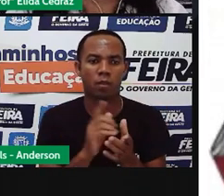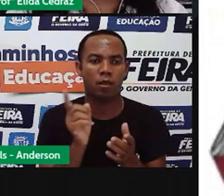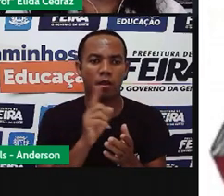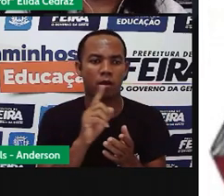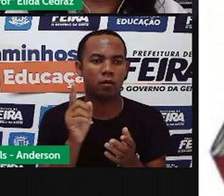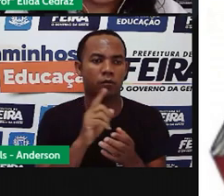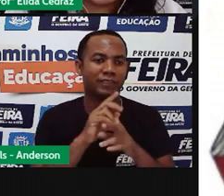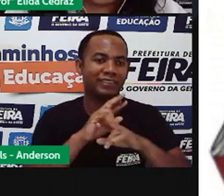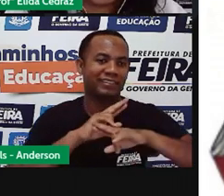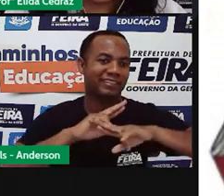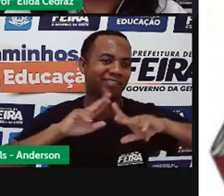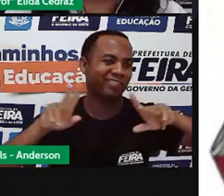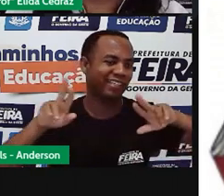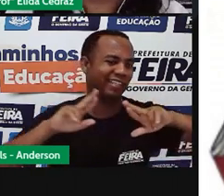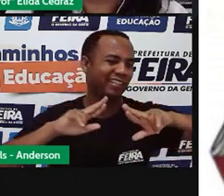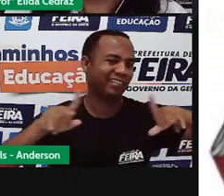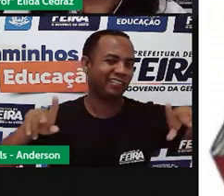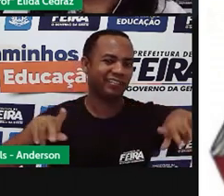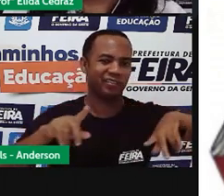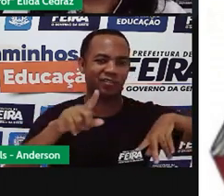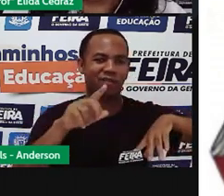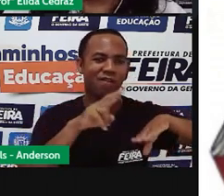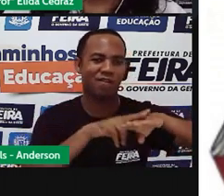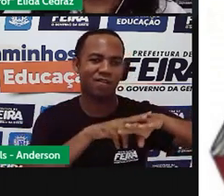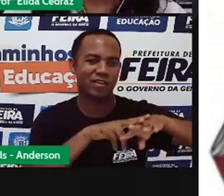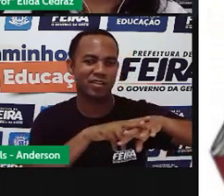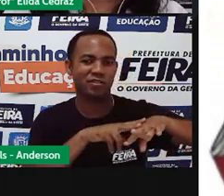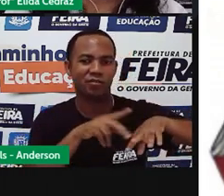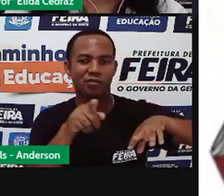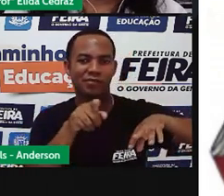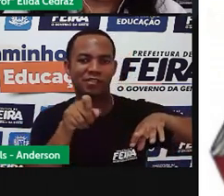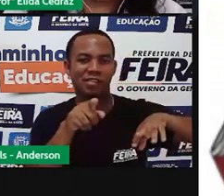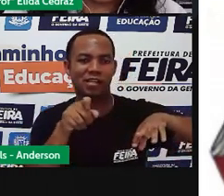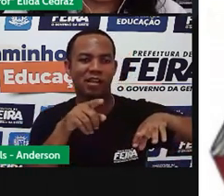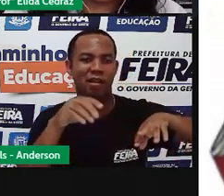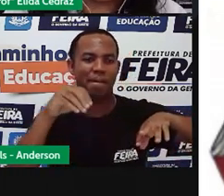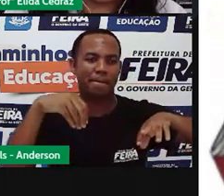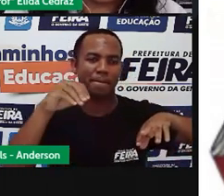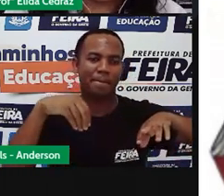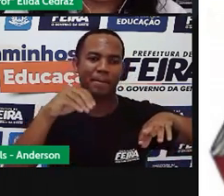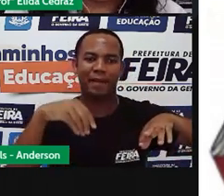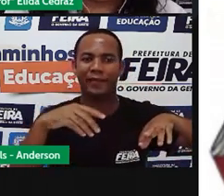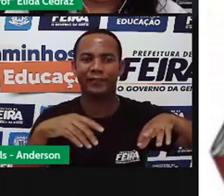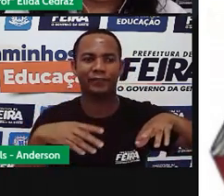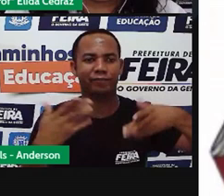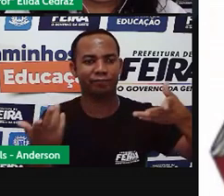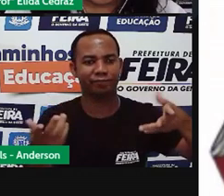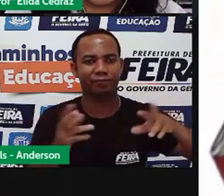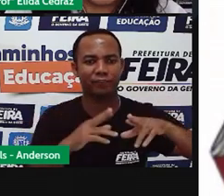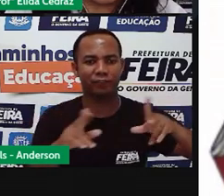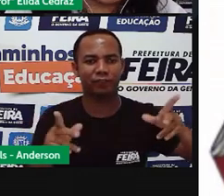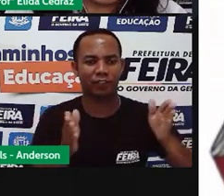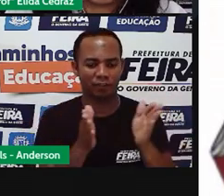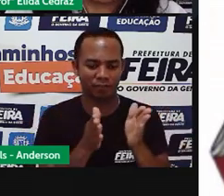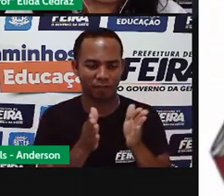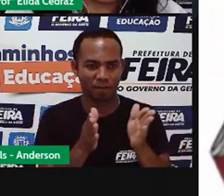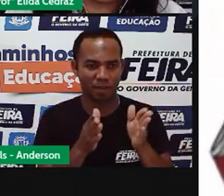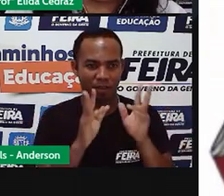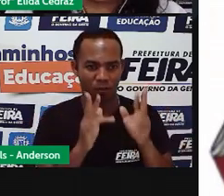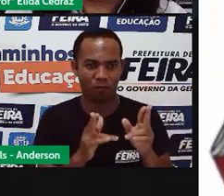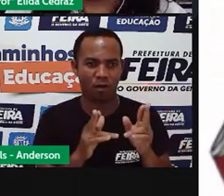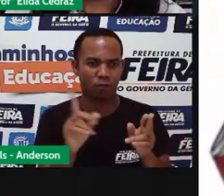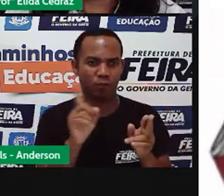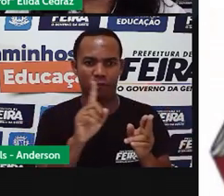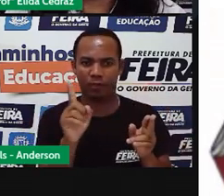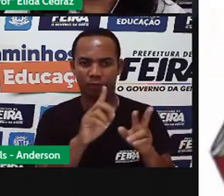Não, uns são de vidro e outros são de plástico. Todos têm o mesmo tamanho? Olha aí, todos são do